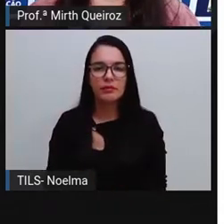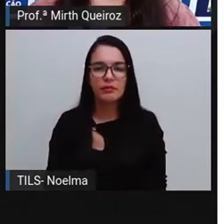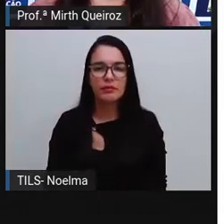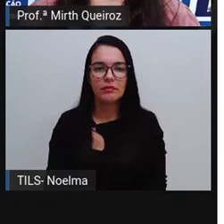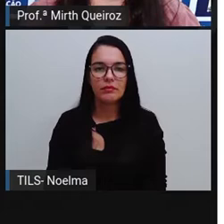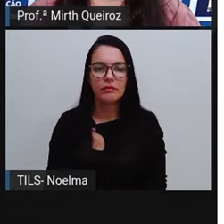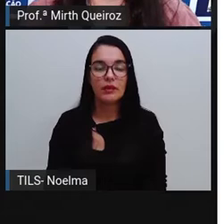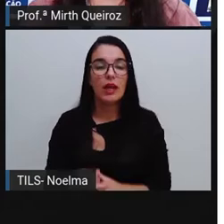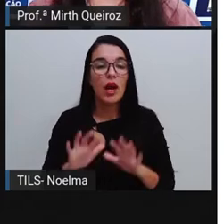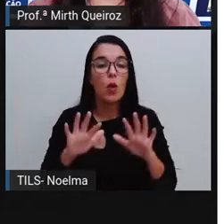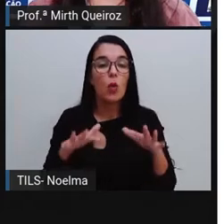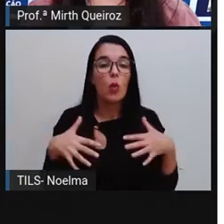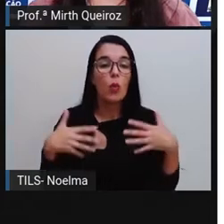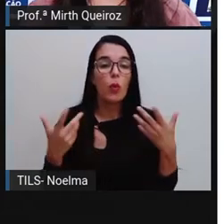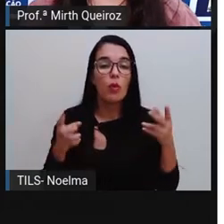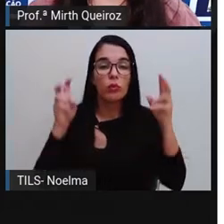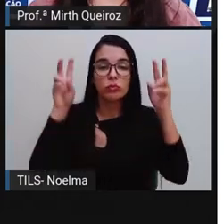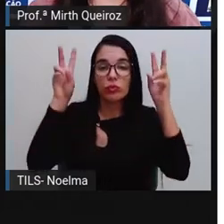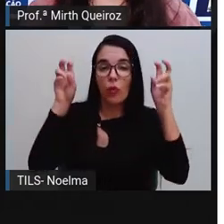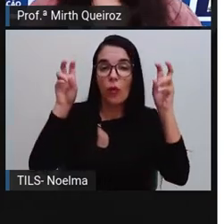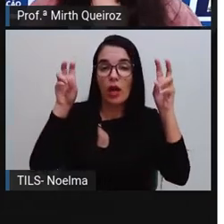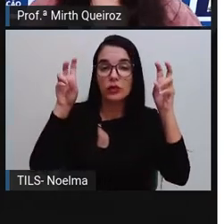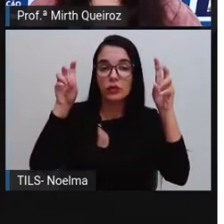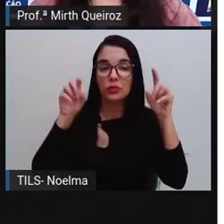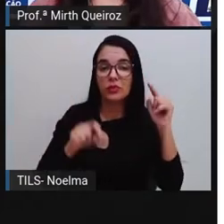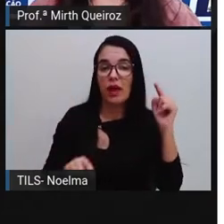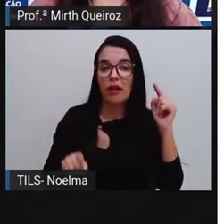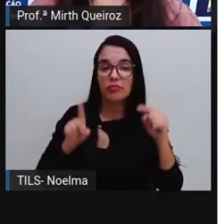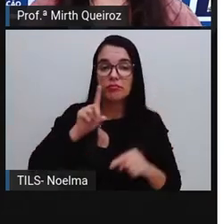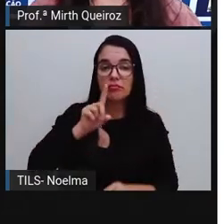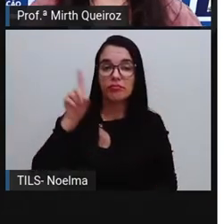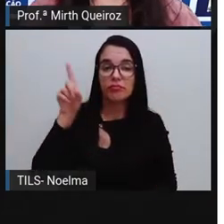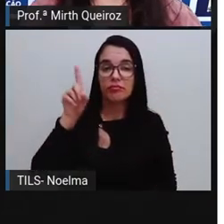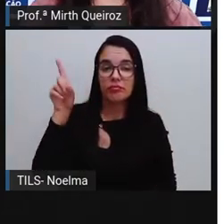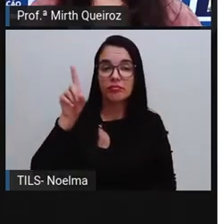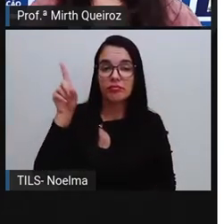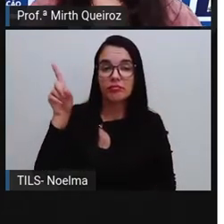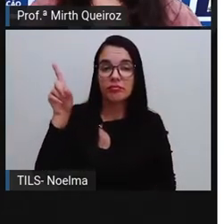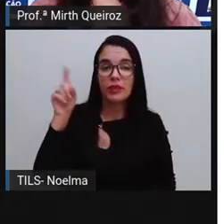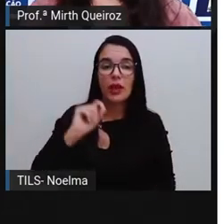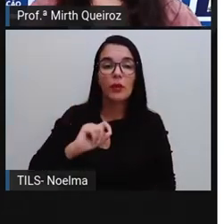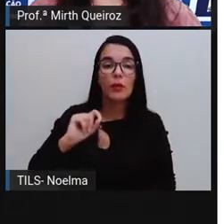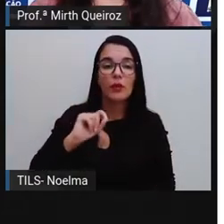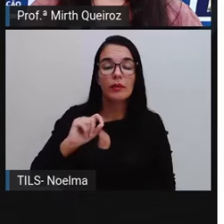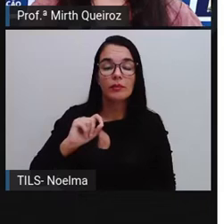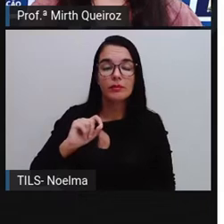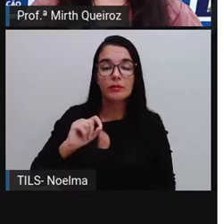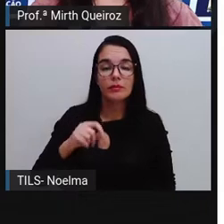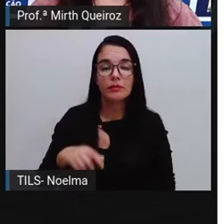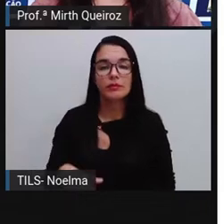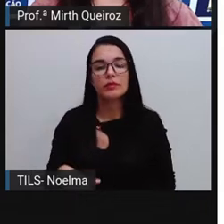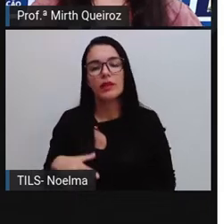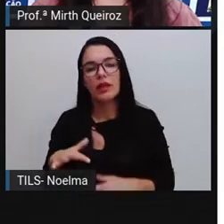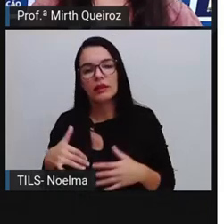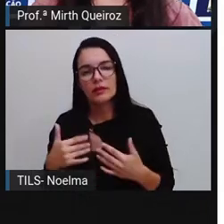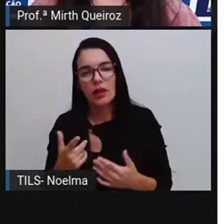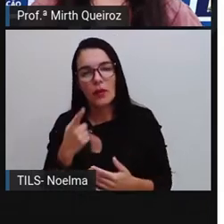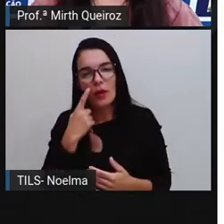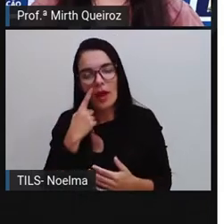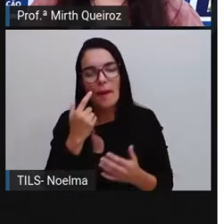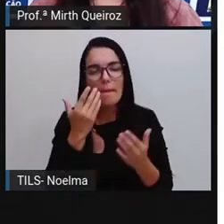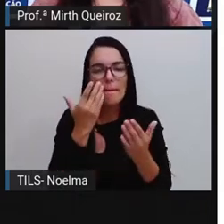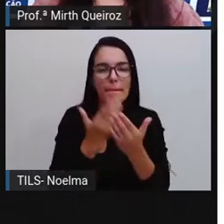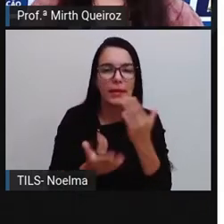deste gráfico? Esse gráfico, o tema dele aí é perde-se água por. Então, vai falar